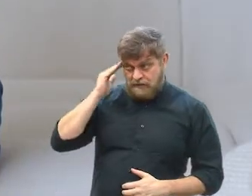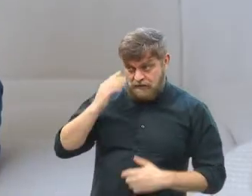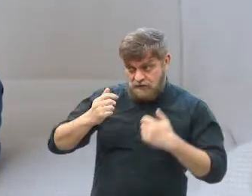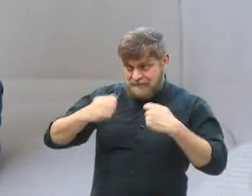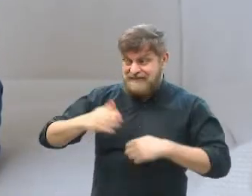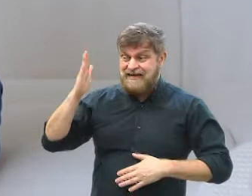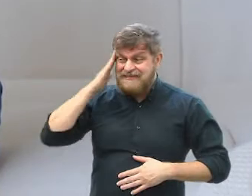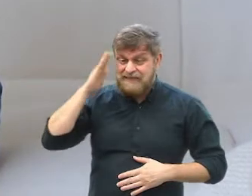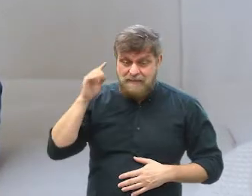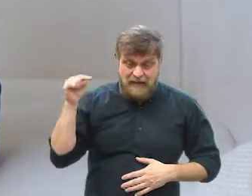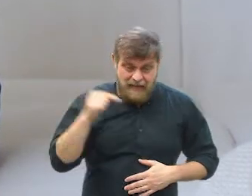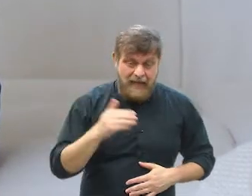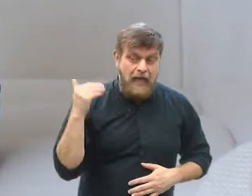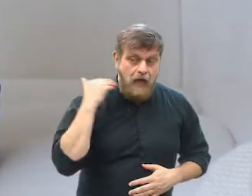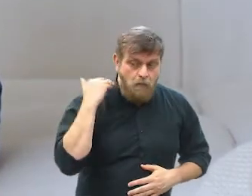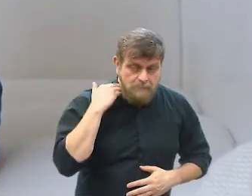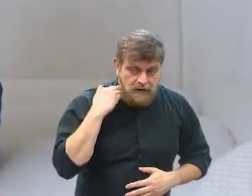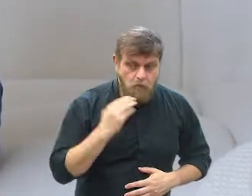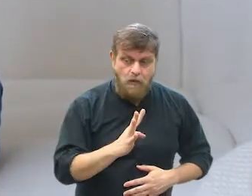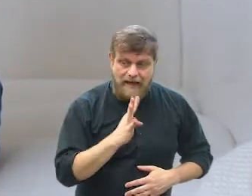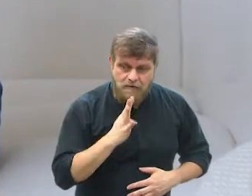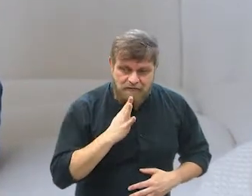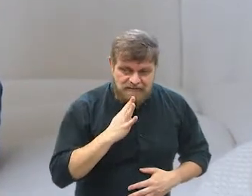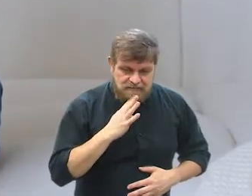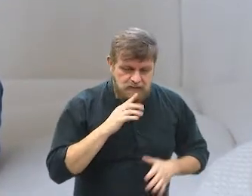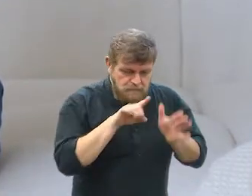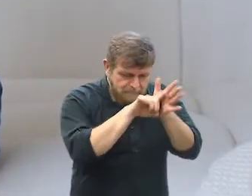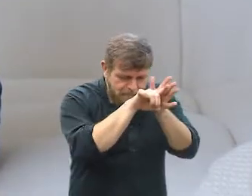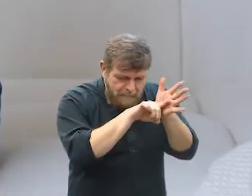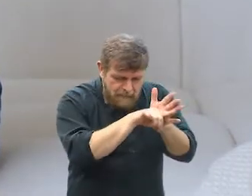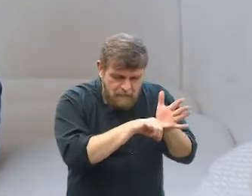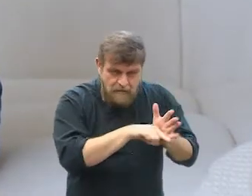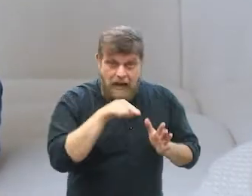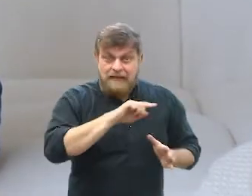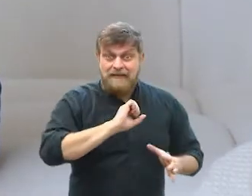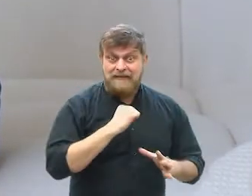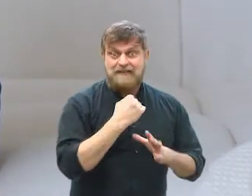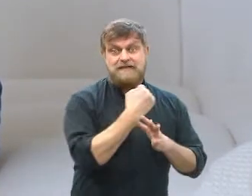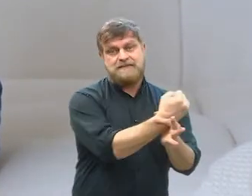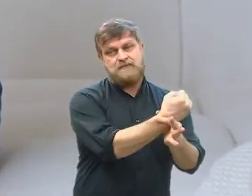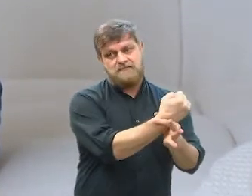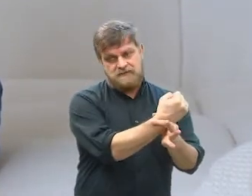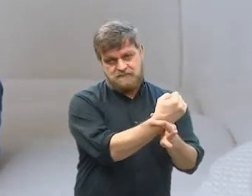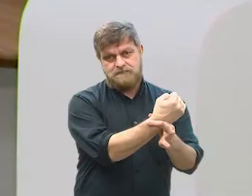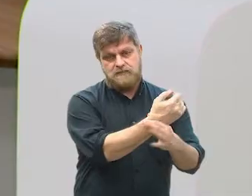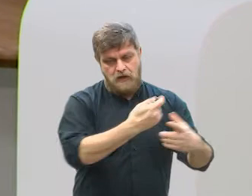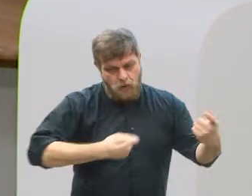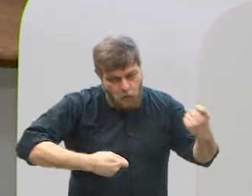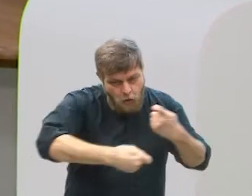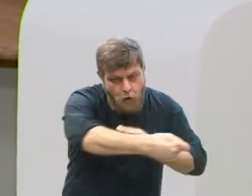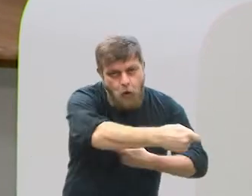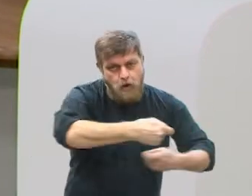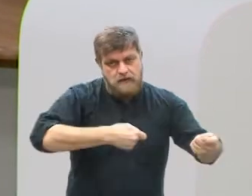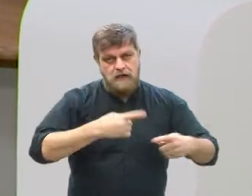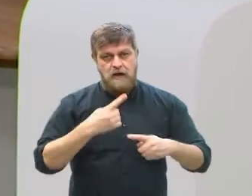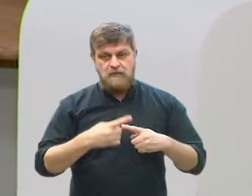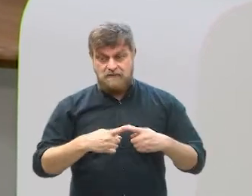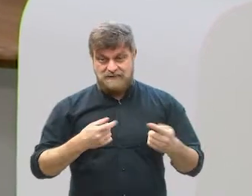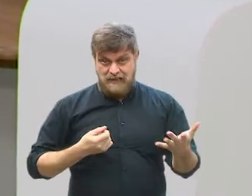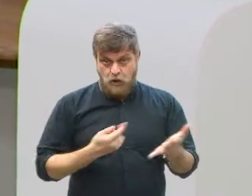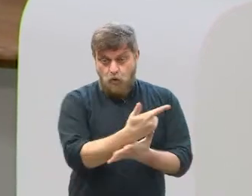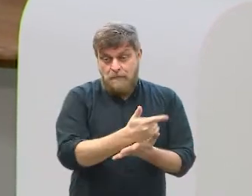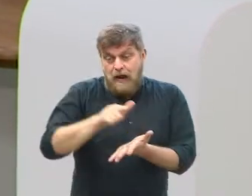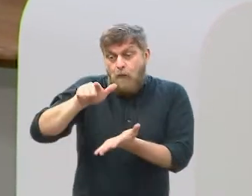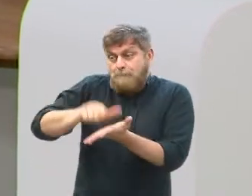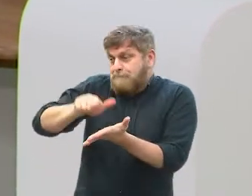as instituições mais conhecidas no mercado que garantem o seu dinheiro, né? Porque você vai estar adquirindo um